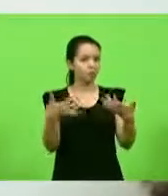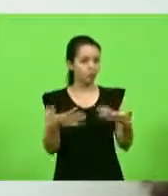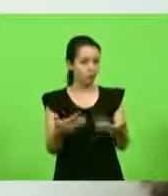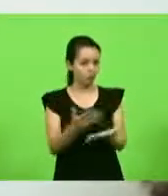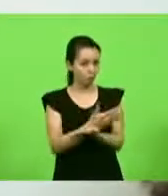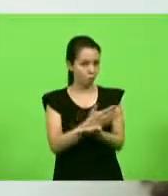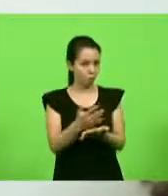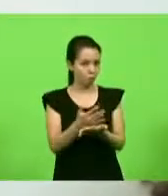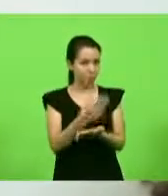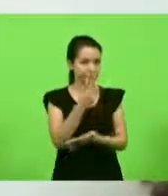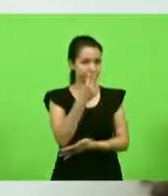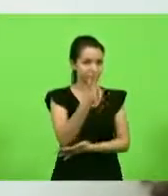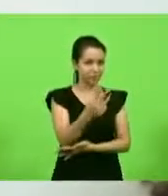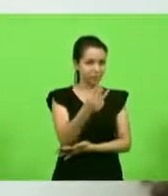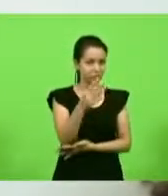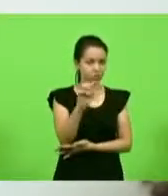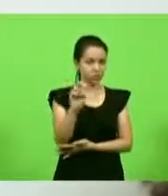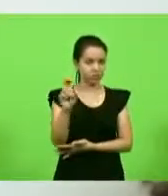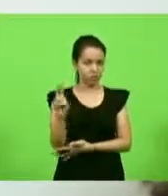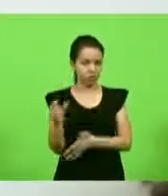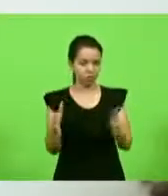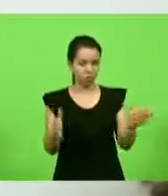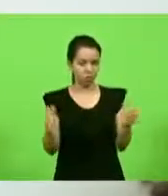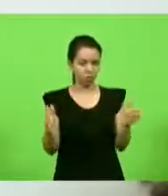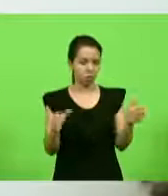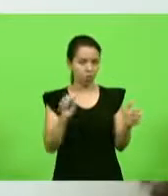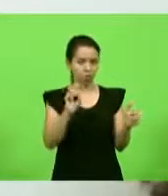305, trecho entre São Lourenço e Campo Herê,